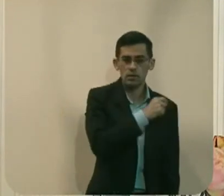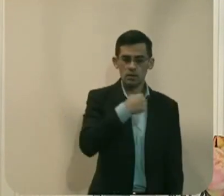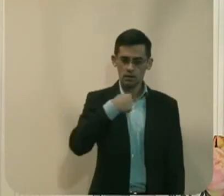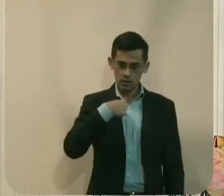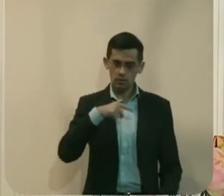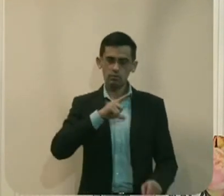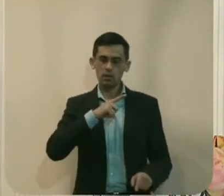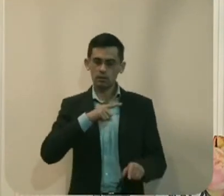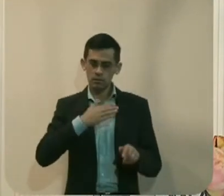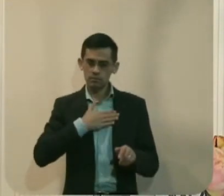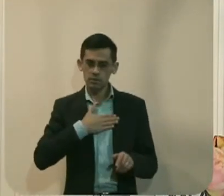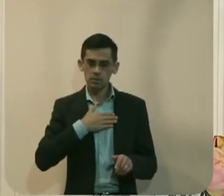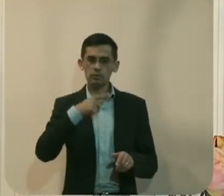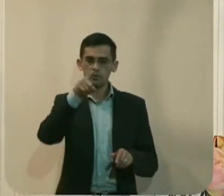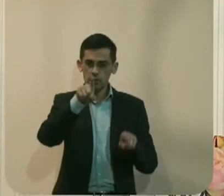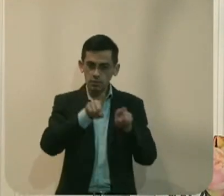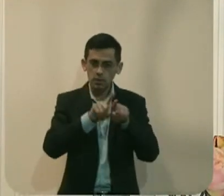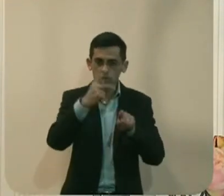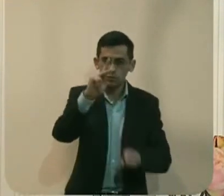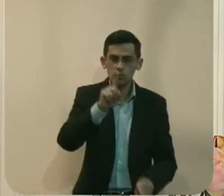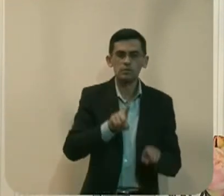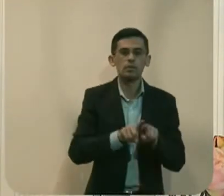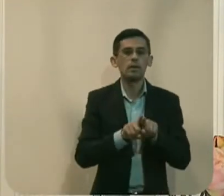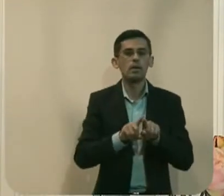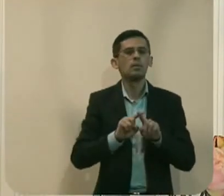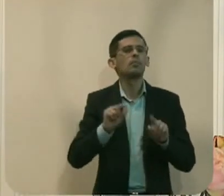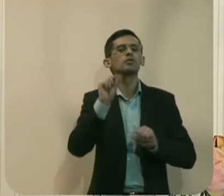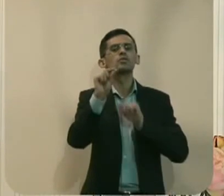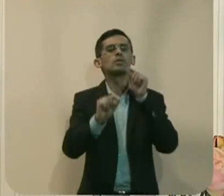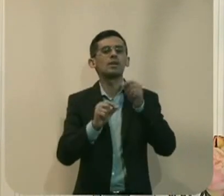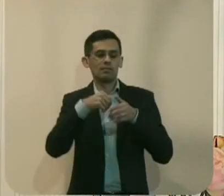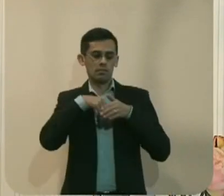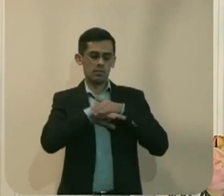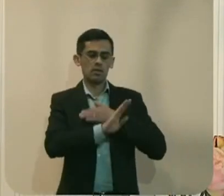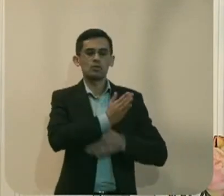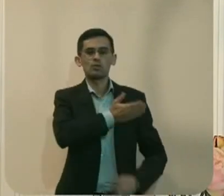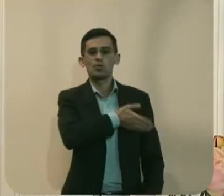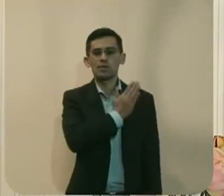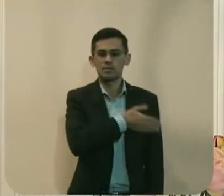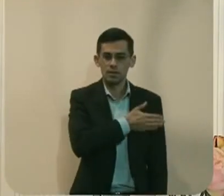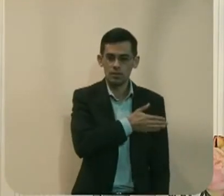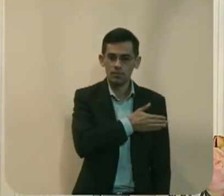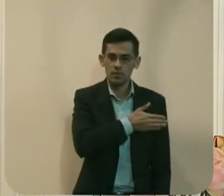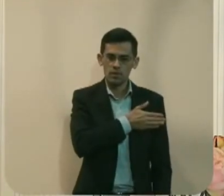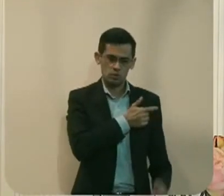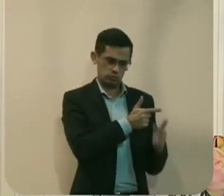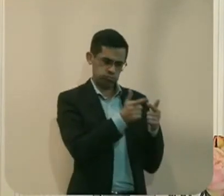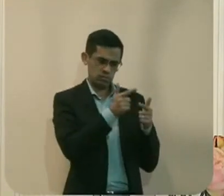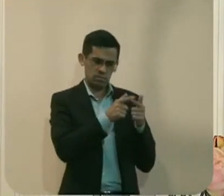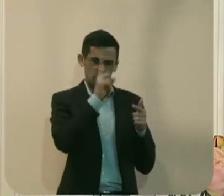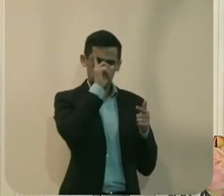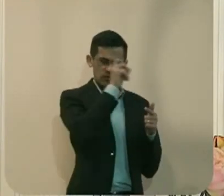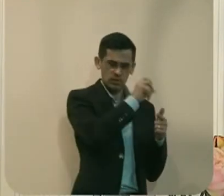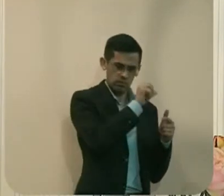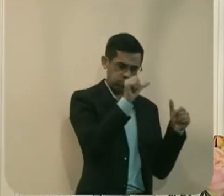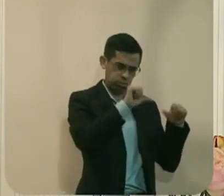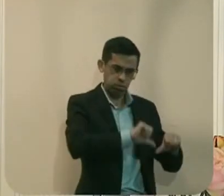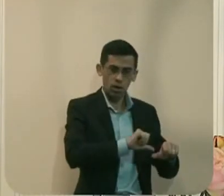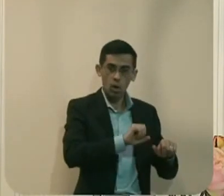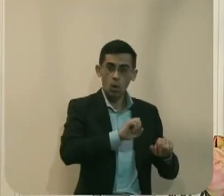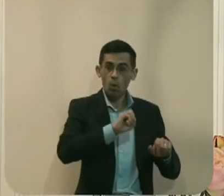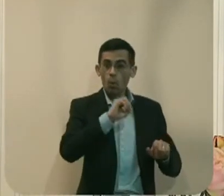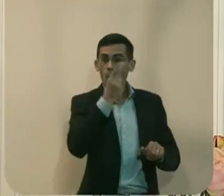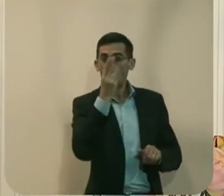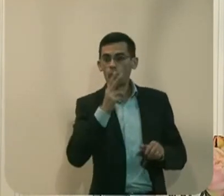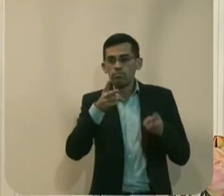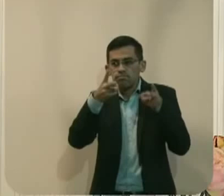as minhas, você tem as suas, mas o que você carrega no seu coração? As desgraças ou a capacidade